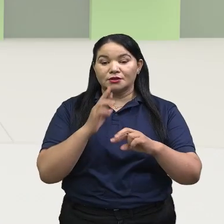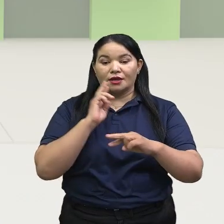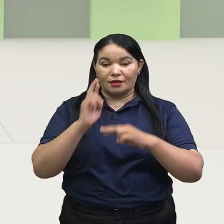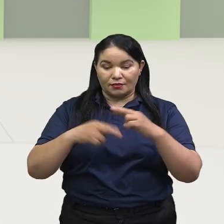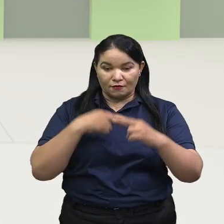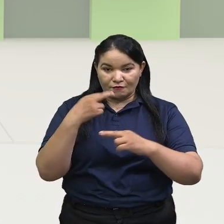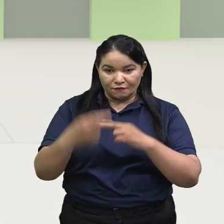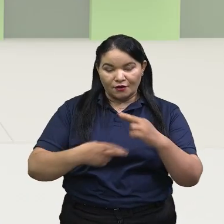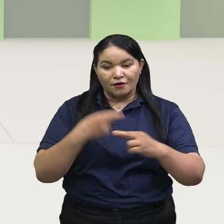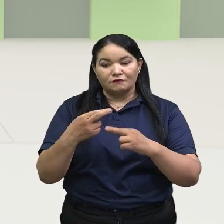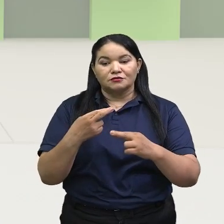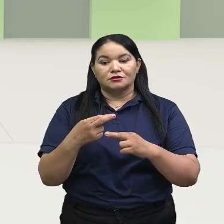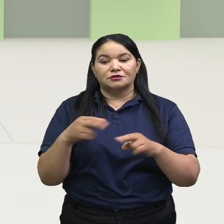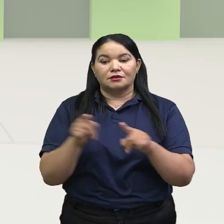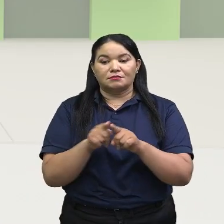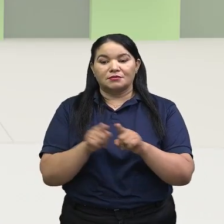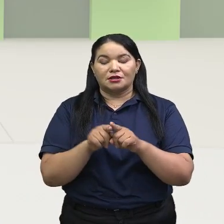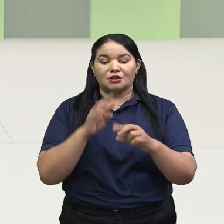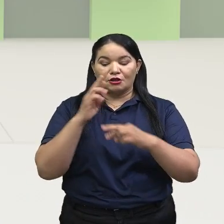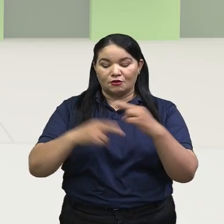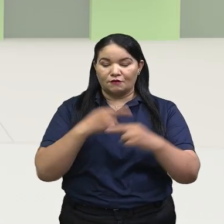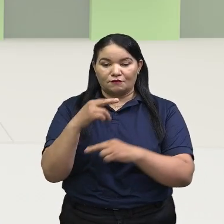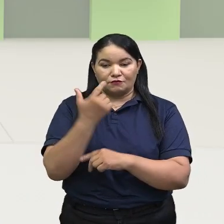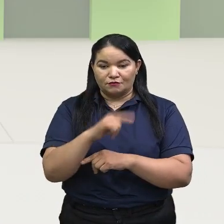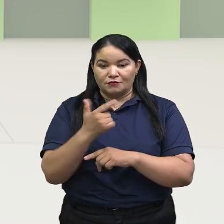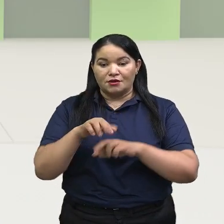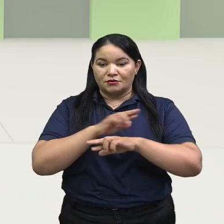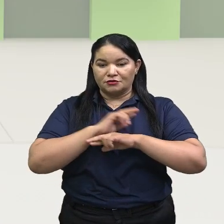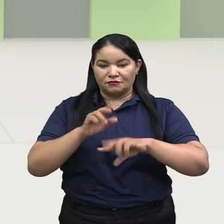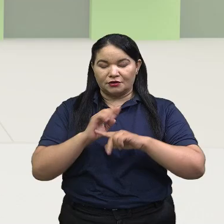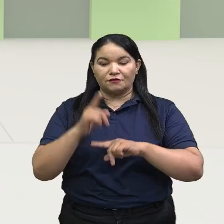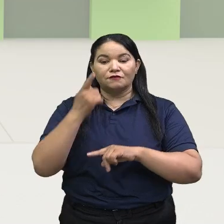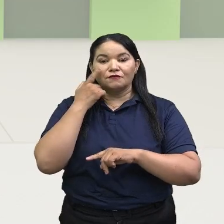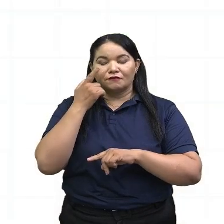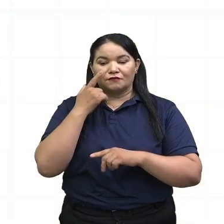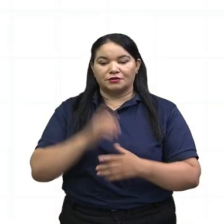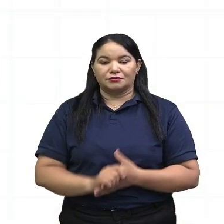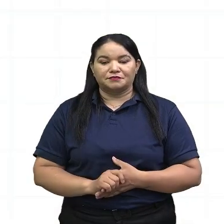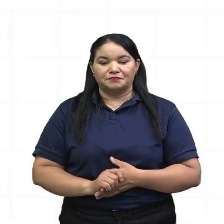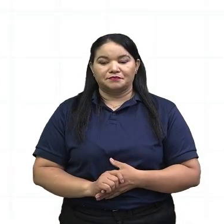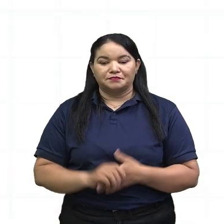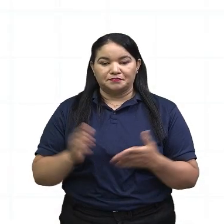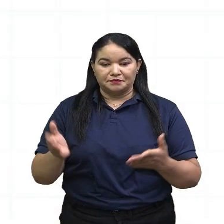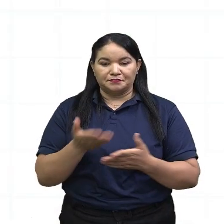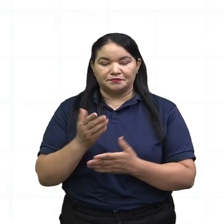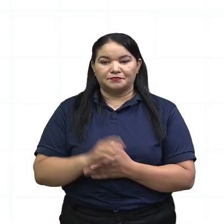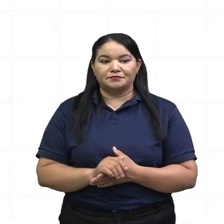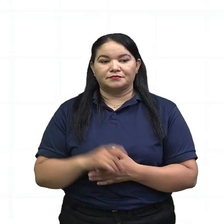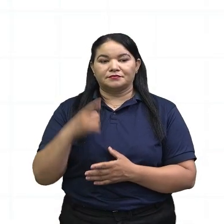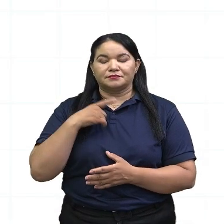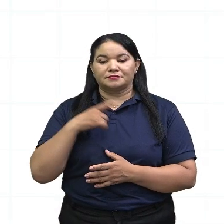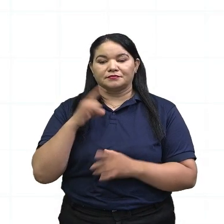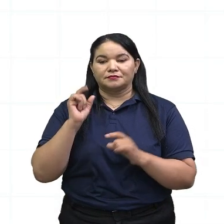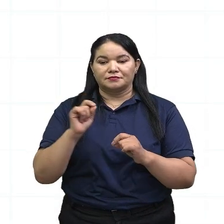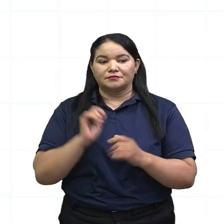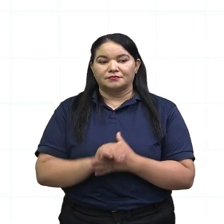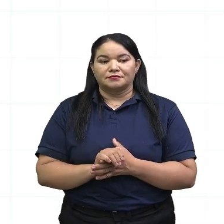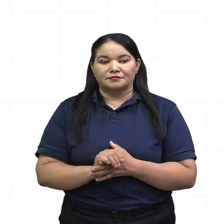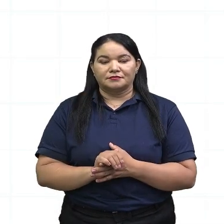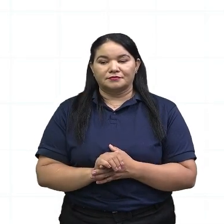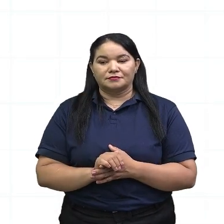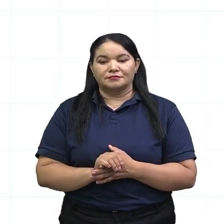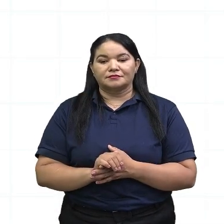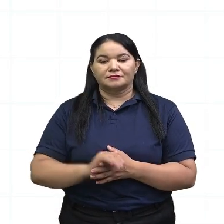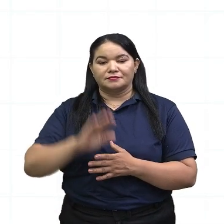renováveis e não renováveis. Como você pode observar aí, ó, Neste caso, nós estudamos principalmente o